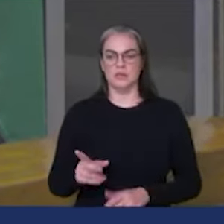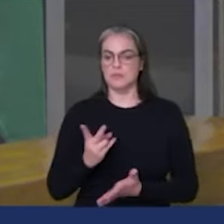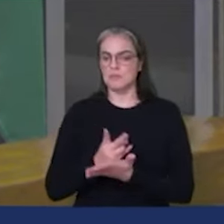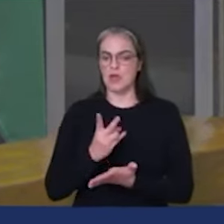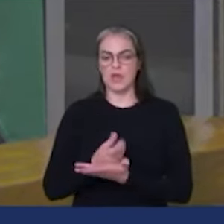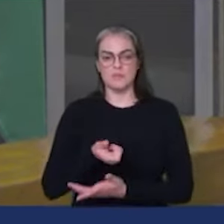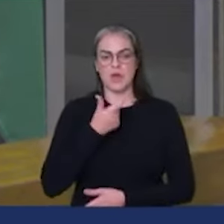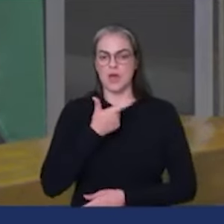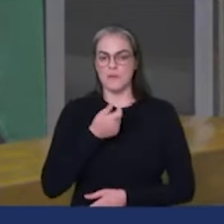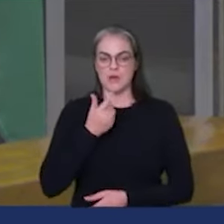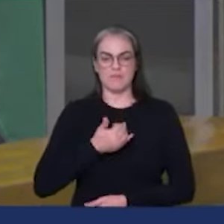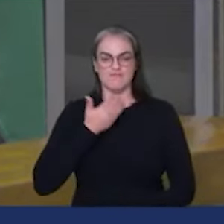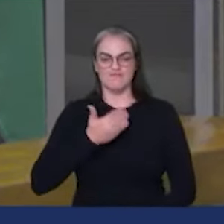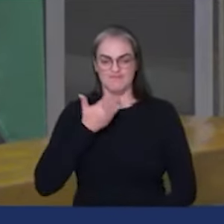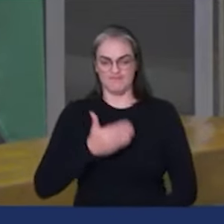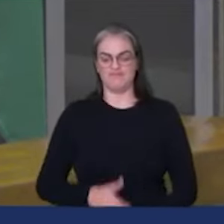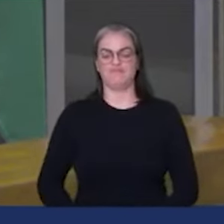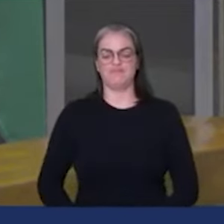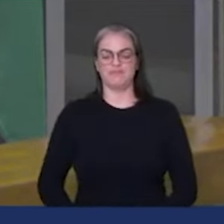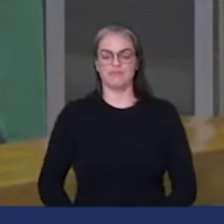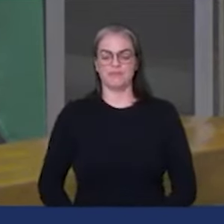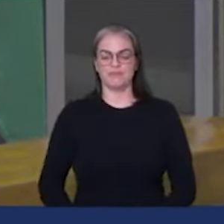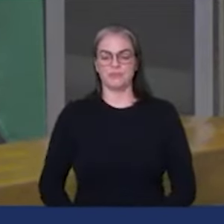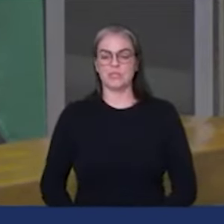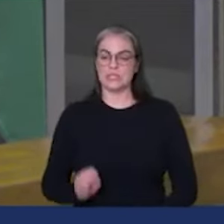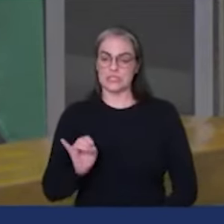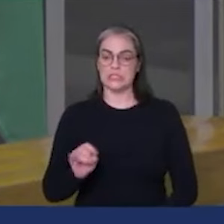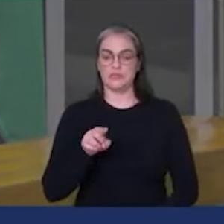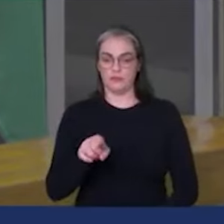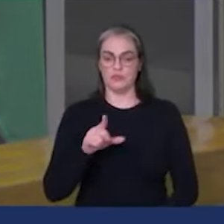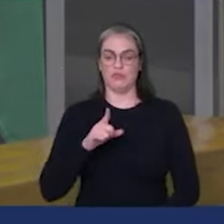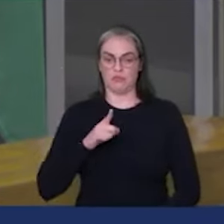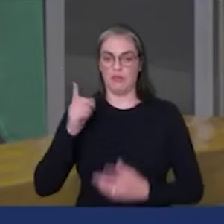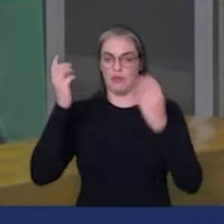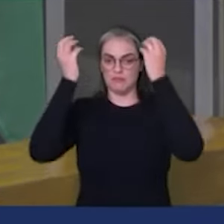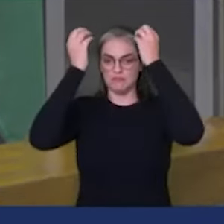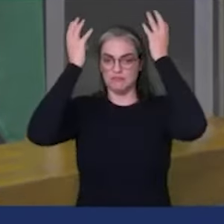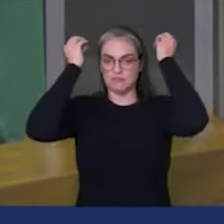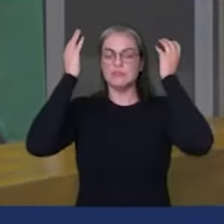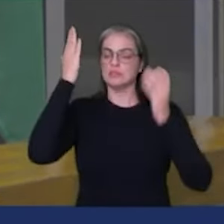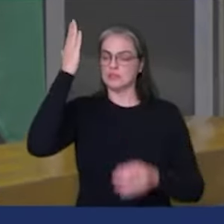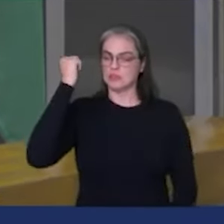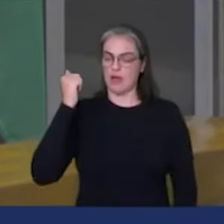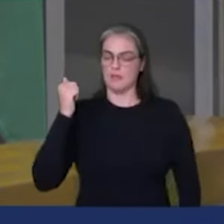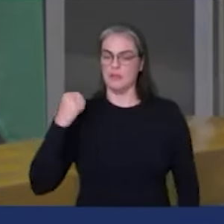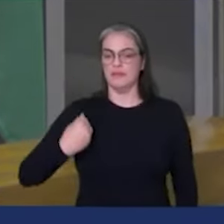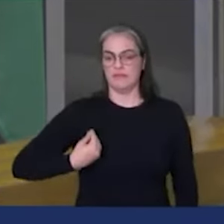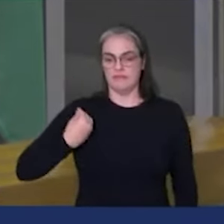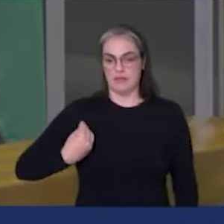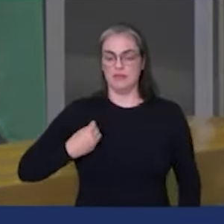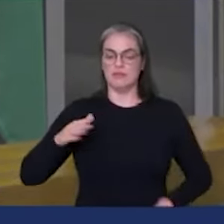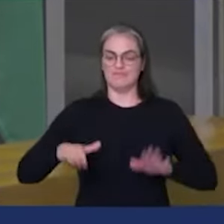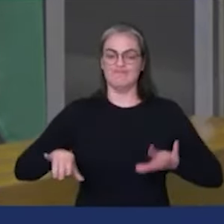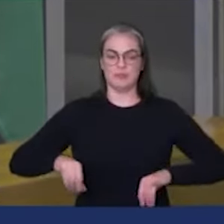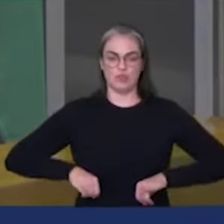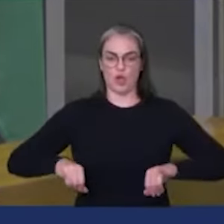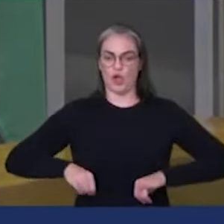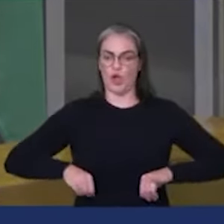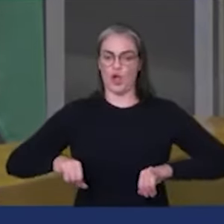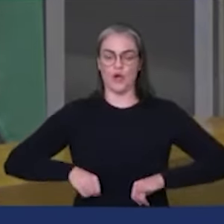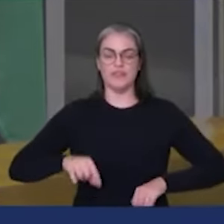medicação. E você que tem o transtorno sabe muito bem do que eu estou dizendo. Viver torna-se um sofrimento invisível,